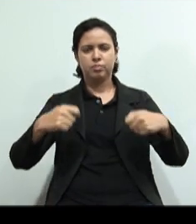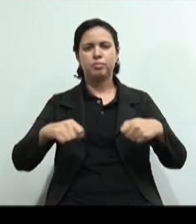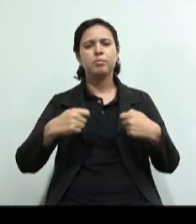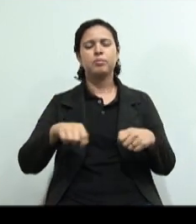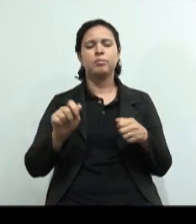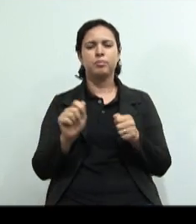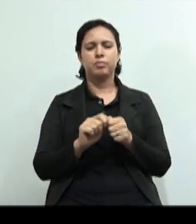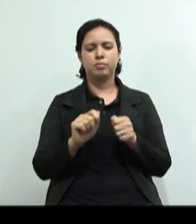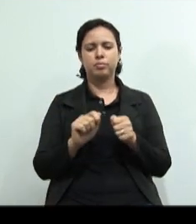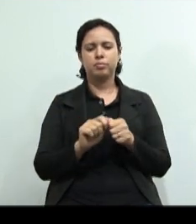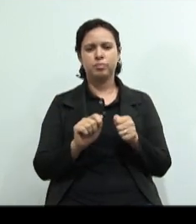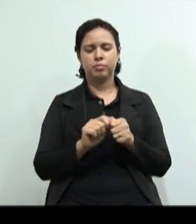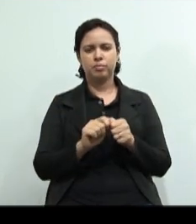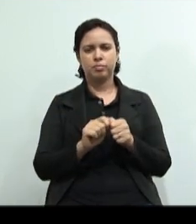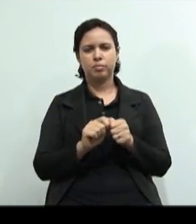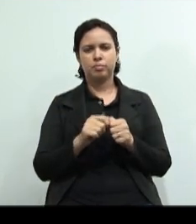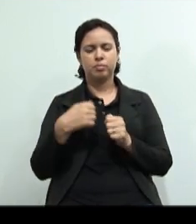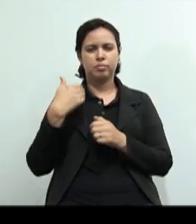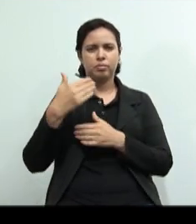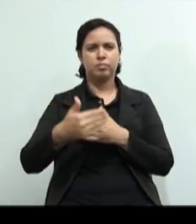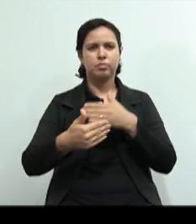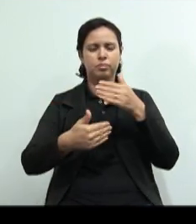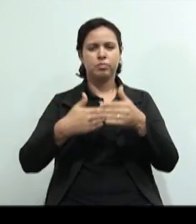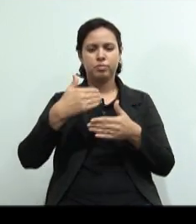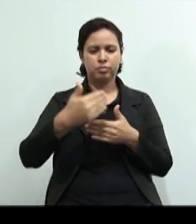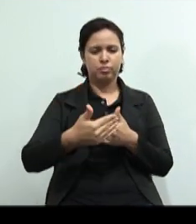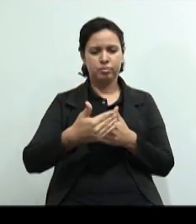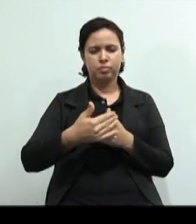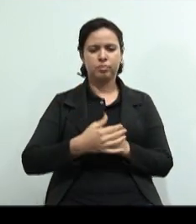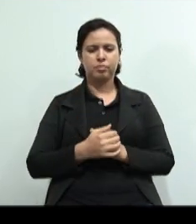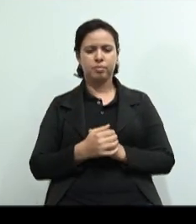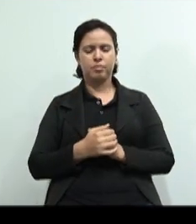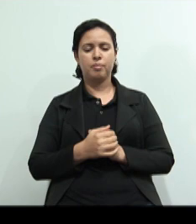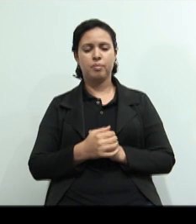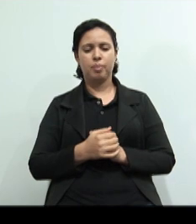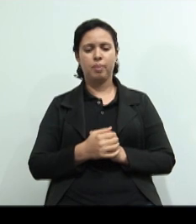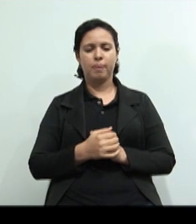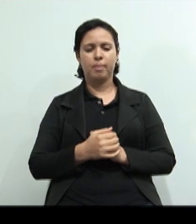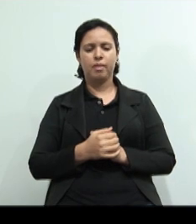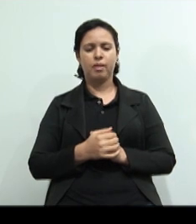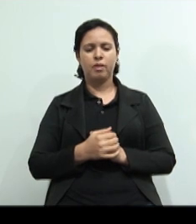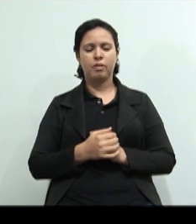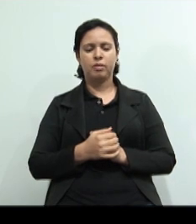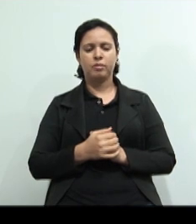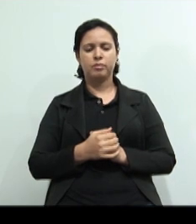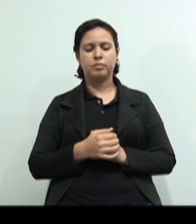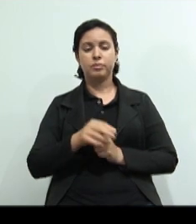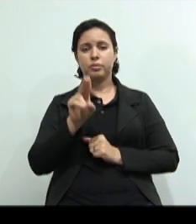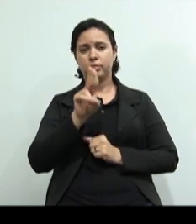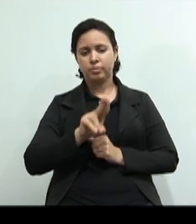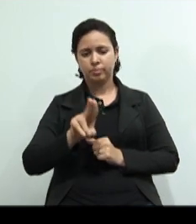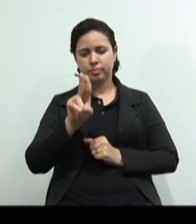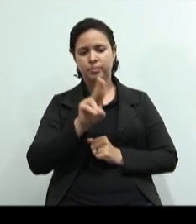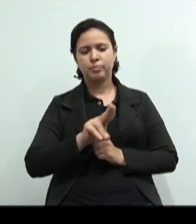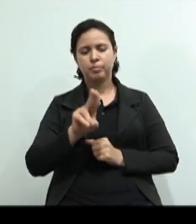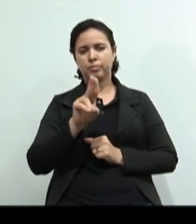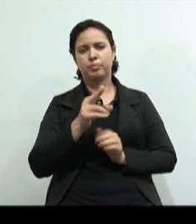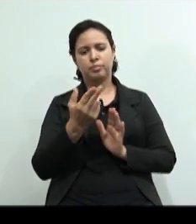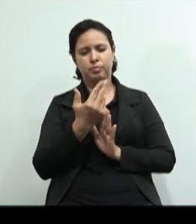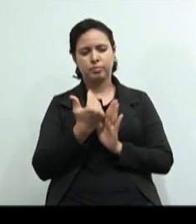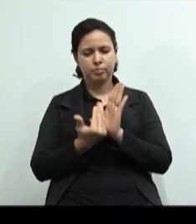a execução de um processo. O fluxograma utiliza